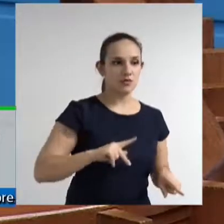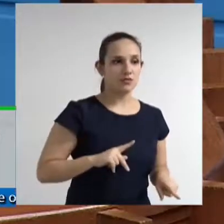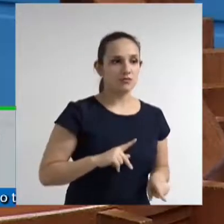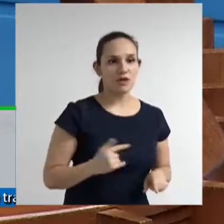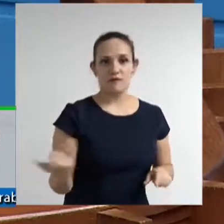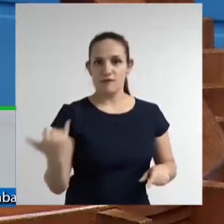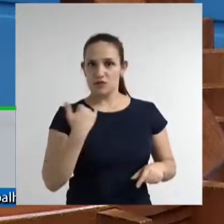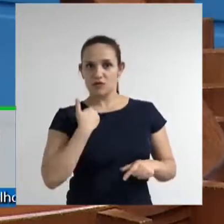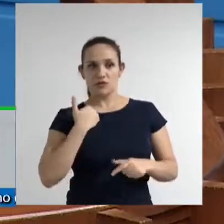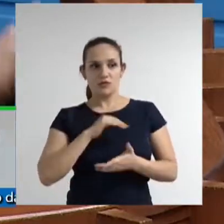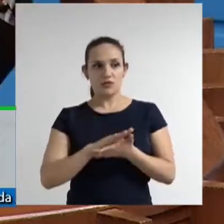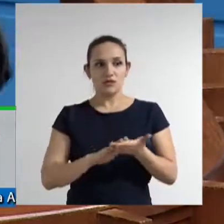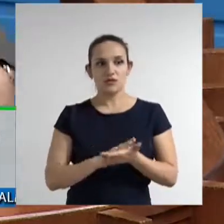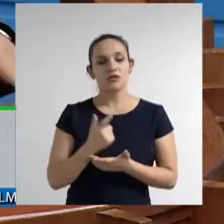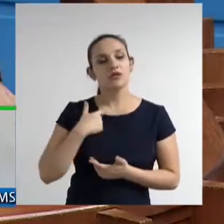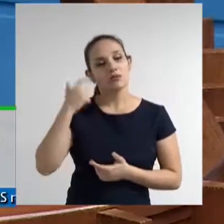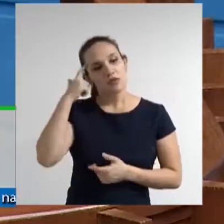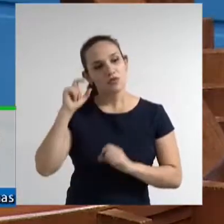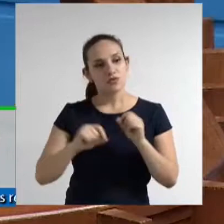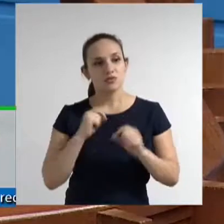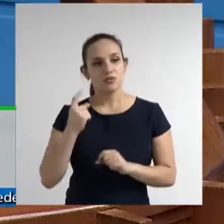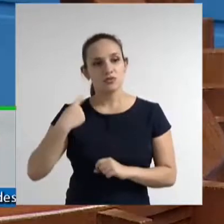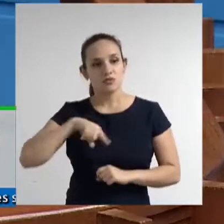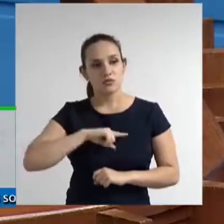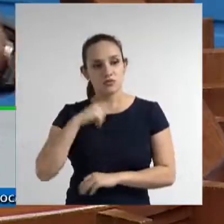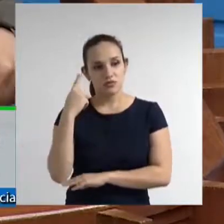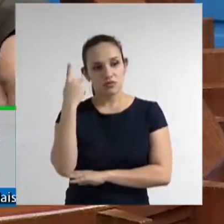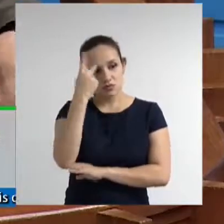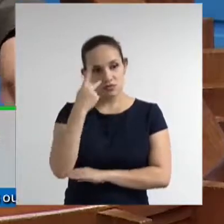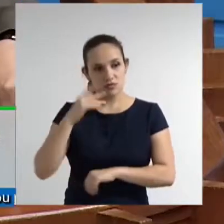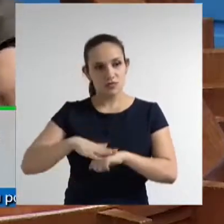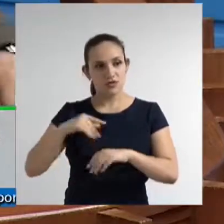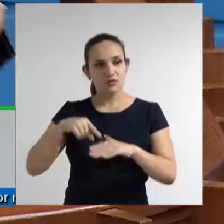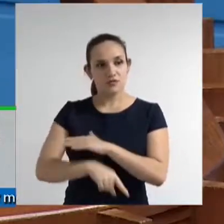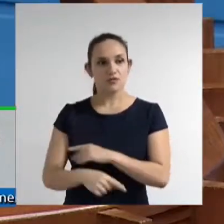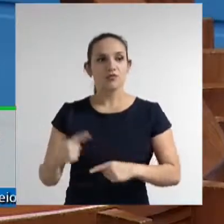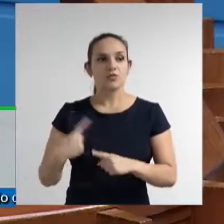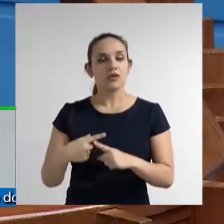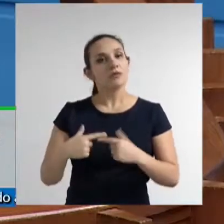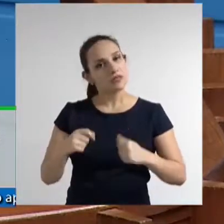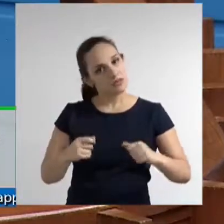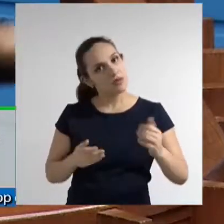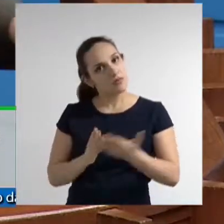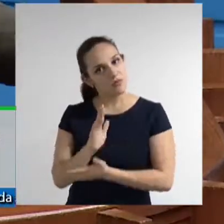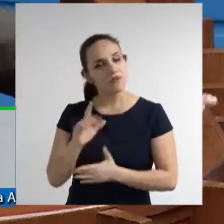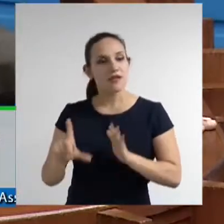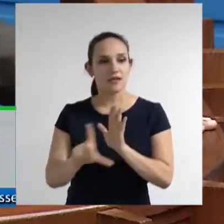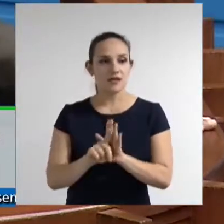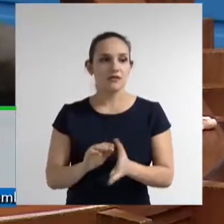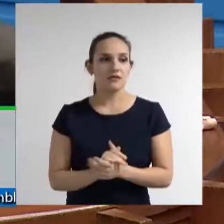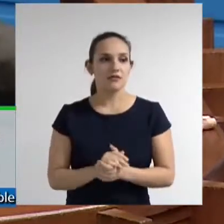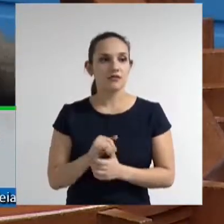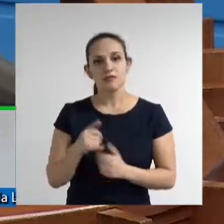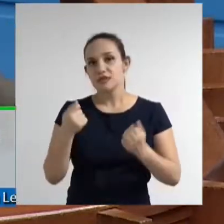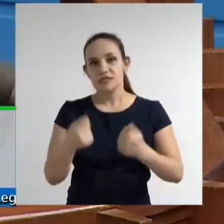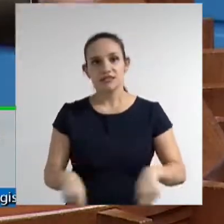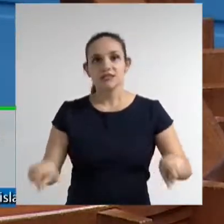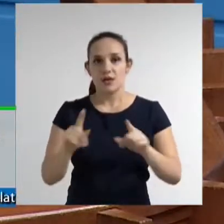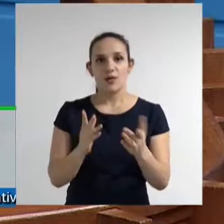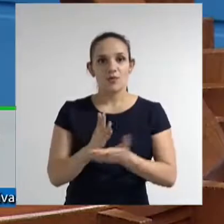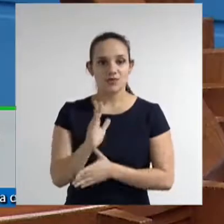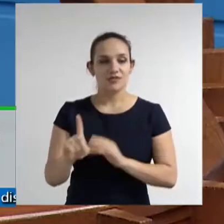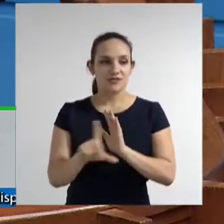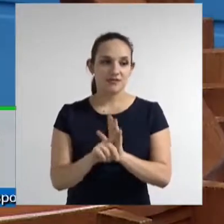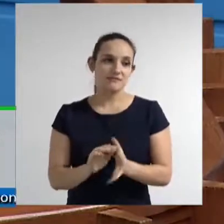E acho, deputado Picarelli, que estamos discutindo agora com mais profundidade, porque precisa aprovar essa lei aqui. Porque se não precisasse aprovar essa lei